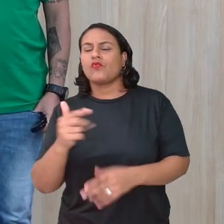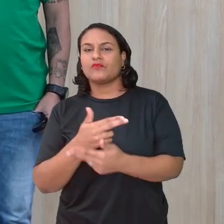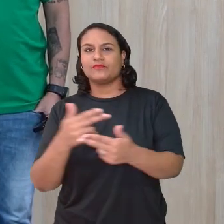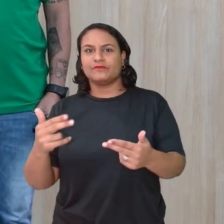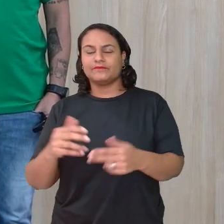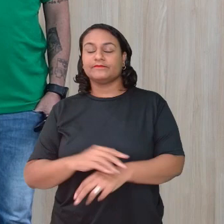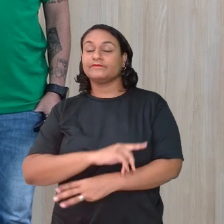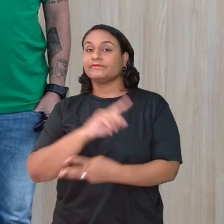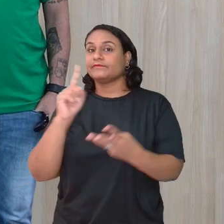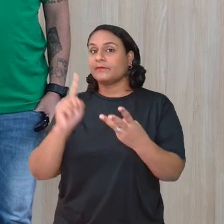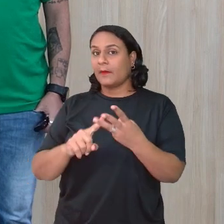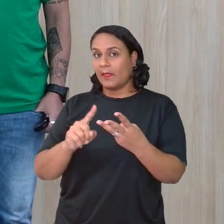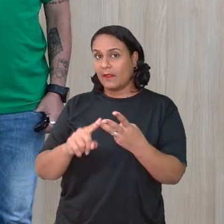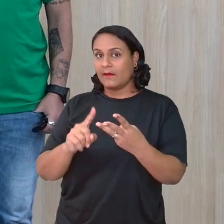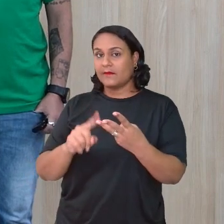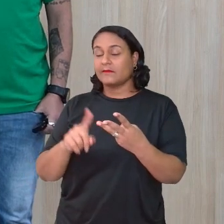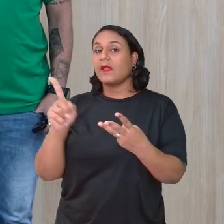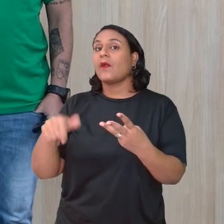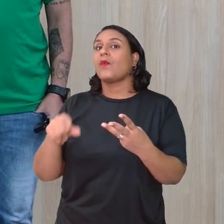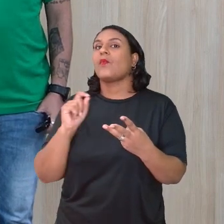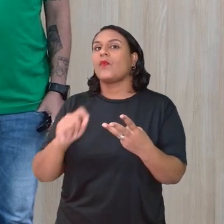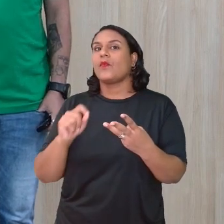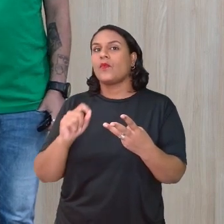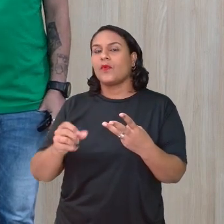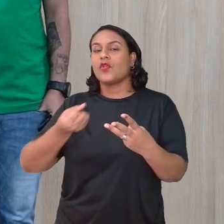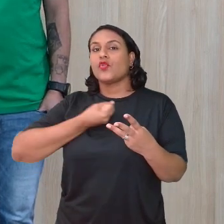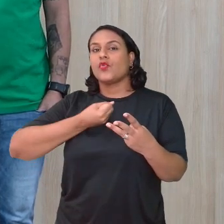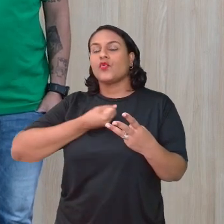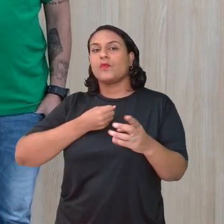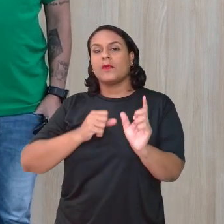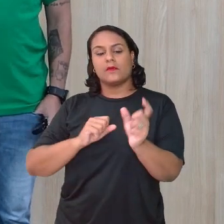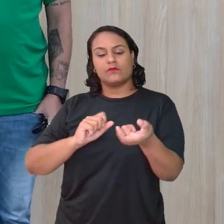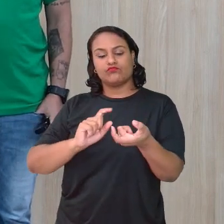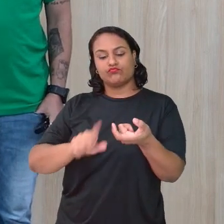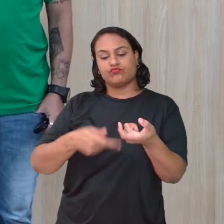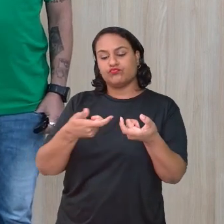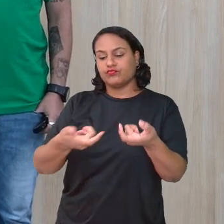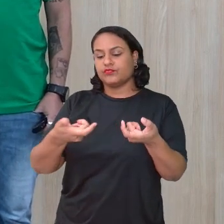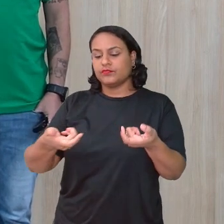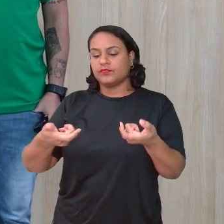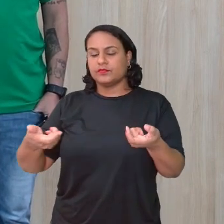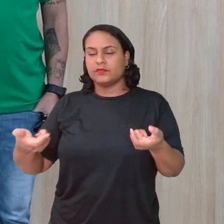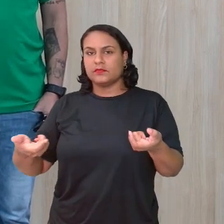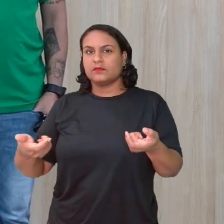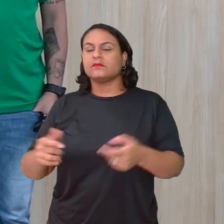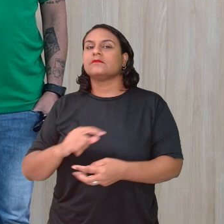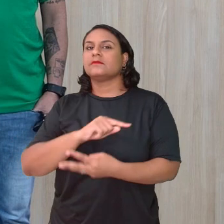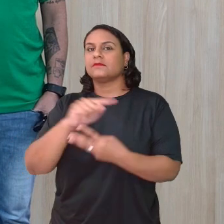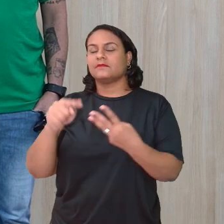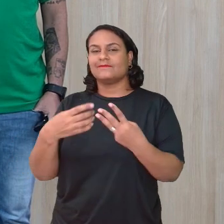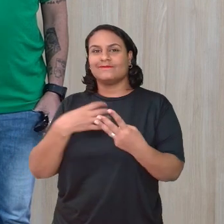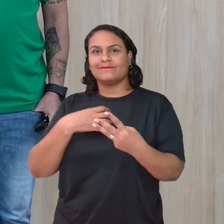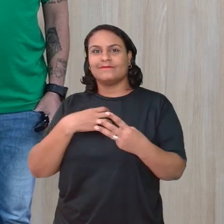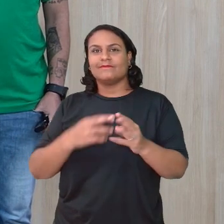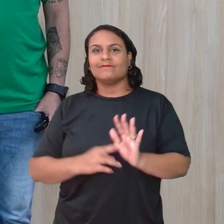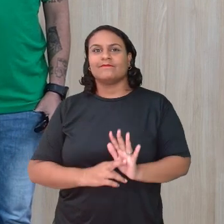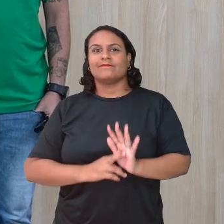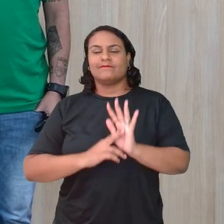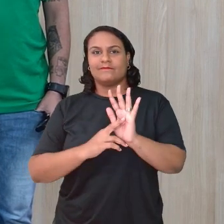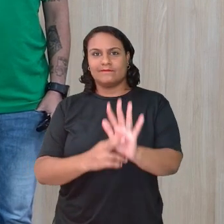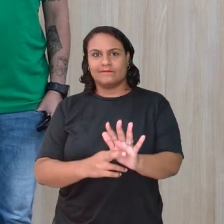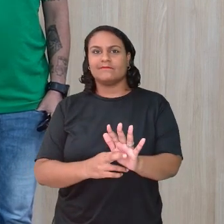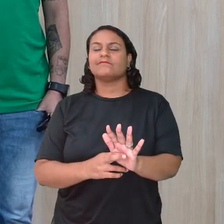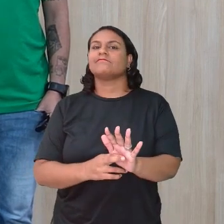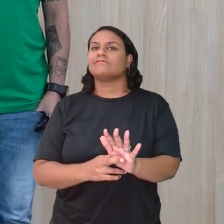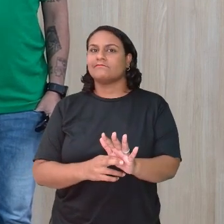E a outra forma, a terceira forma, é em número decimal. Ou seja, essas três maneiras de representar, eu diria que elas